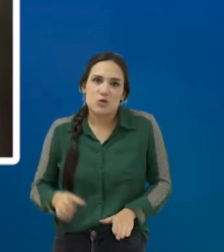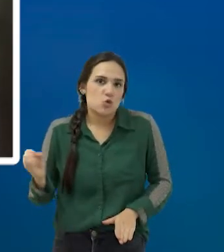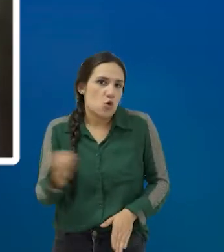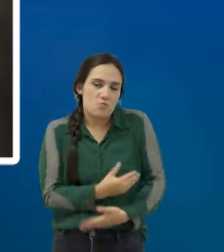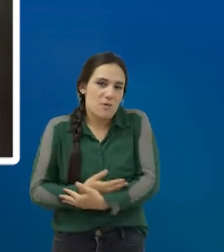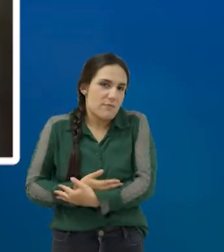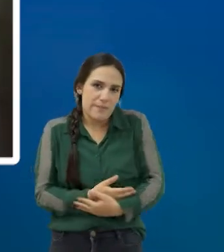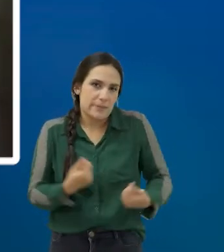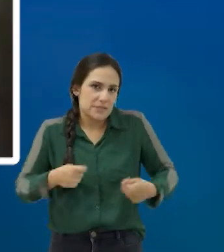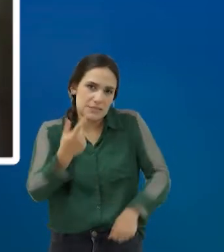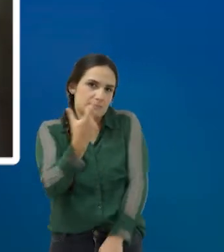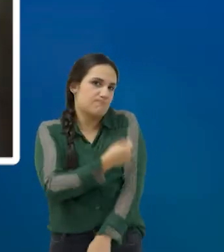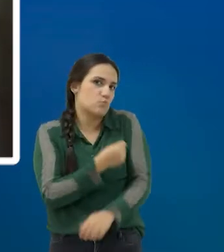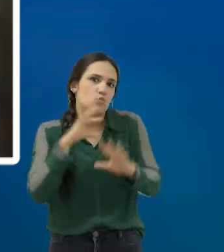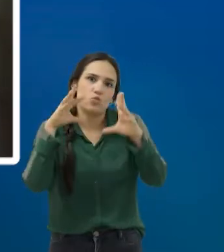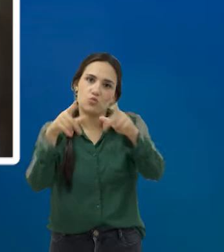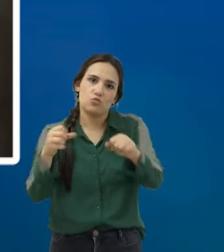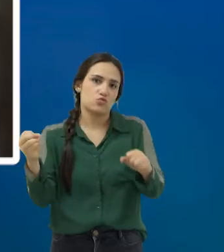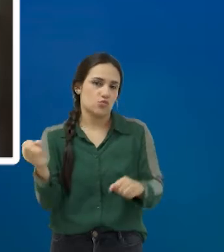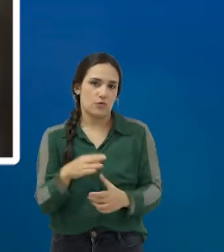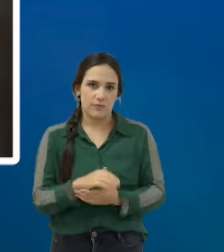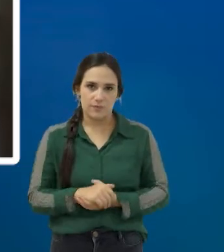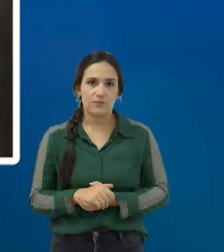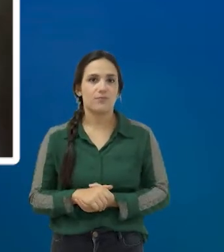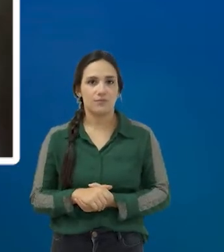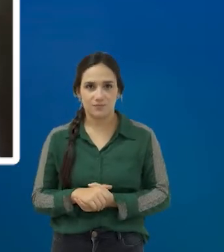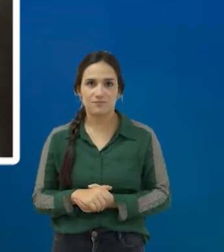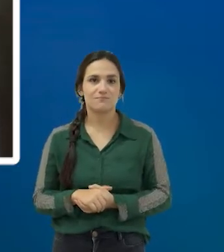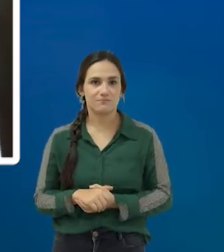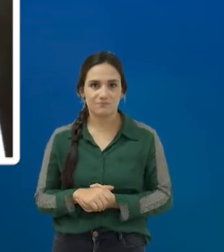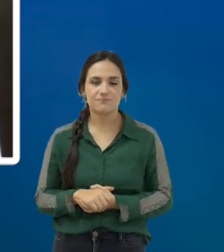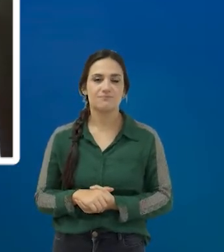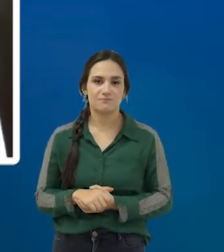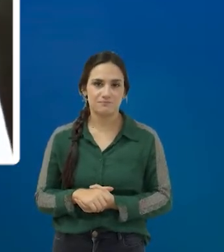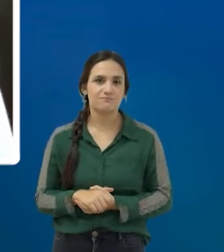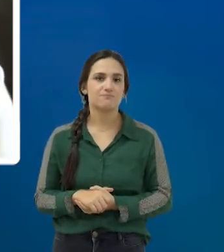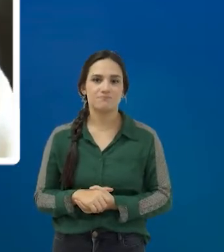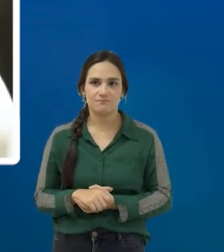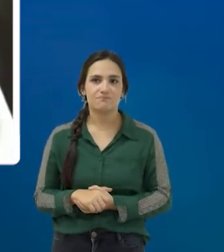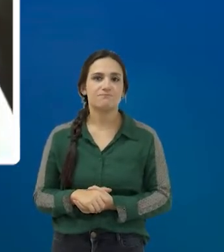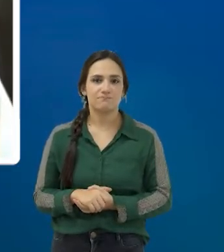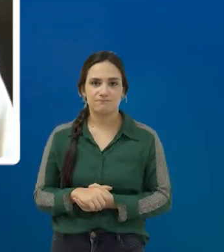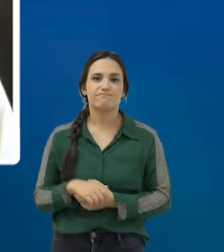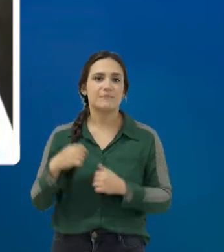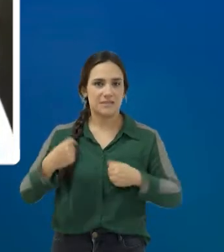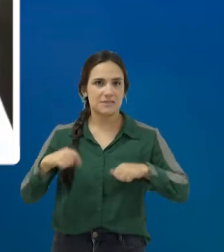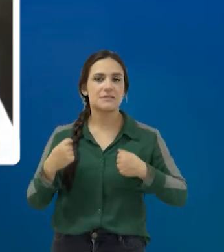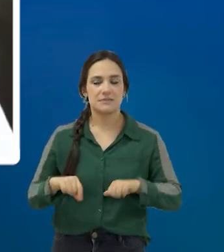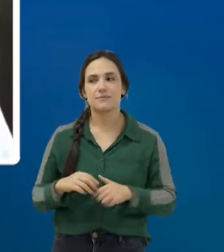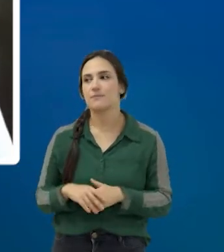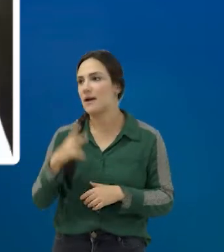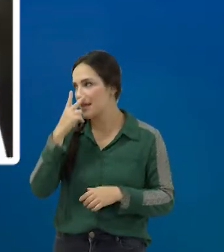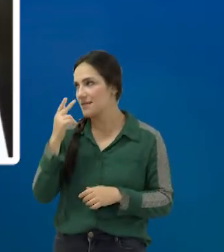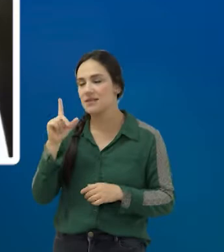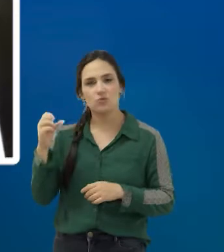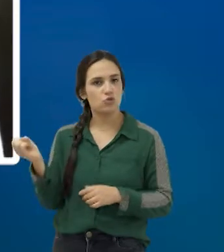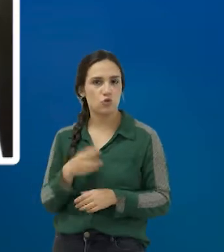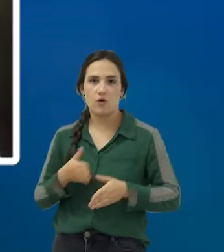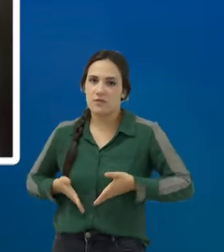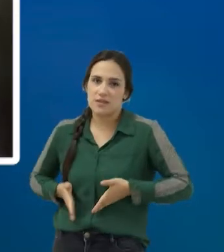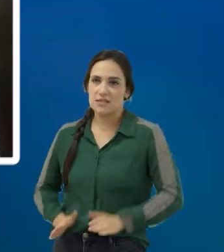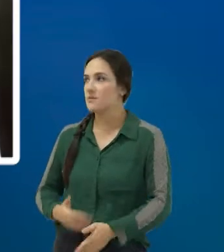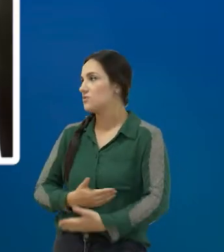nenhuma vacina, porque você precisa refazer. Então, assim... Nascimento, né? Exatamente, é um segundo nascimento.